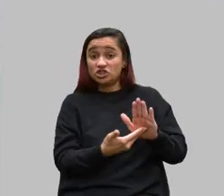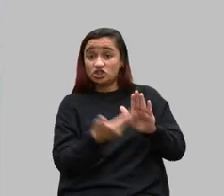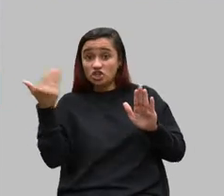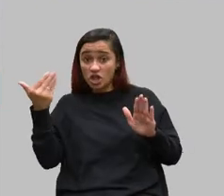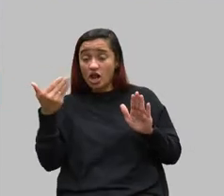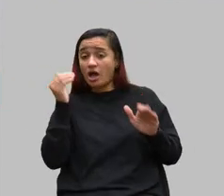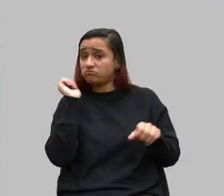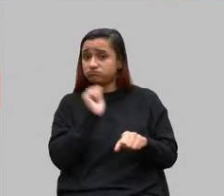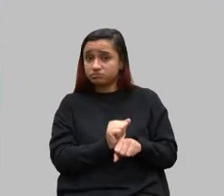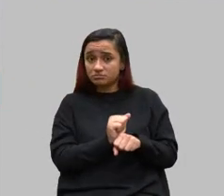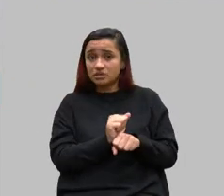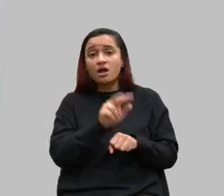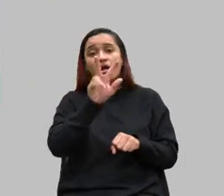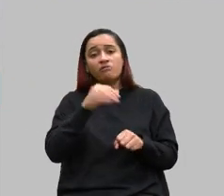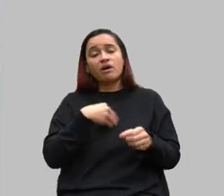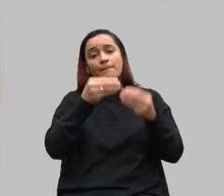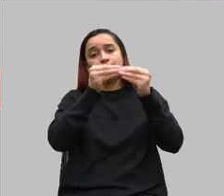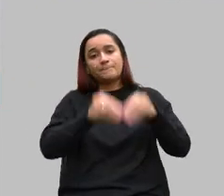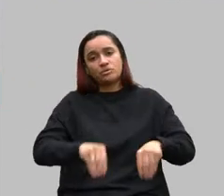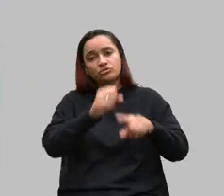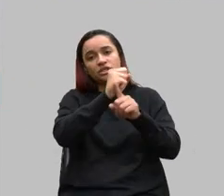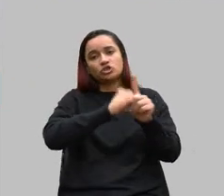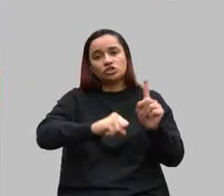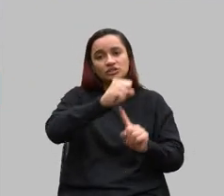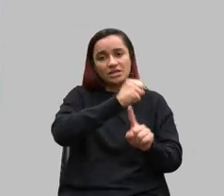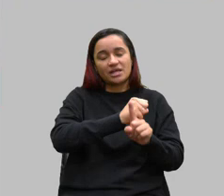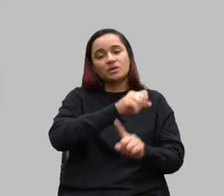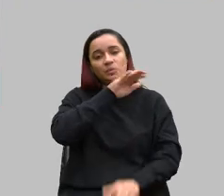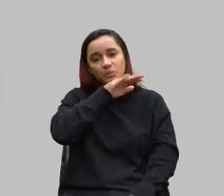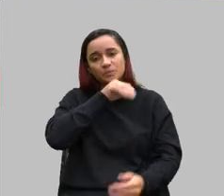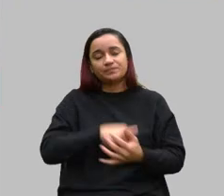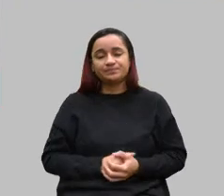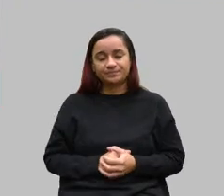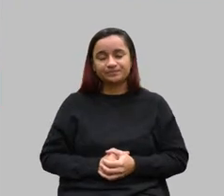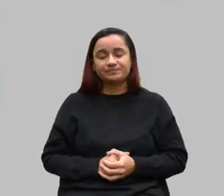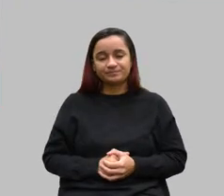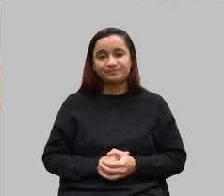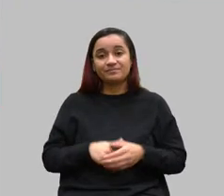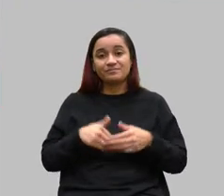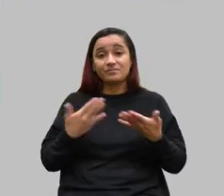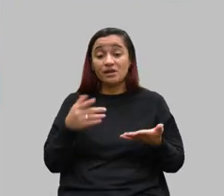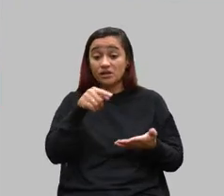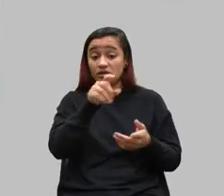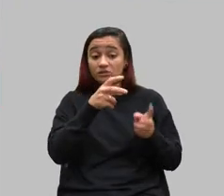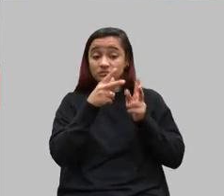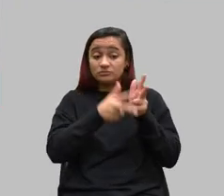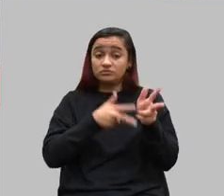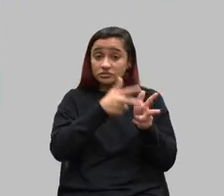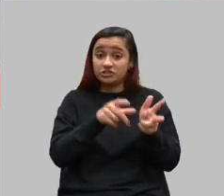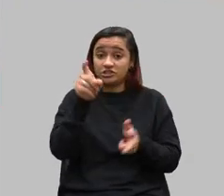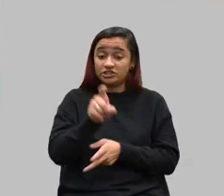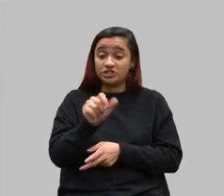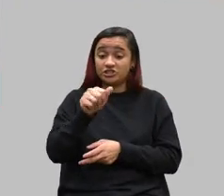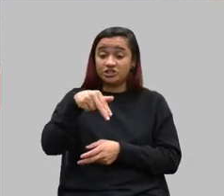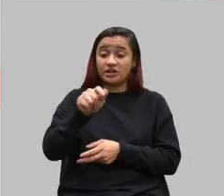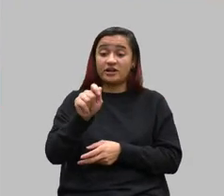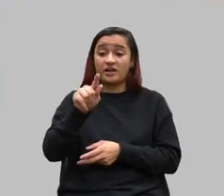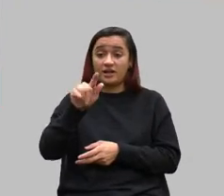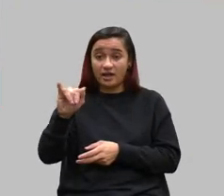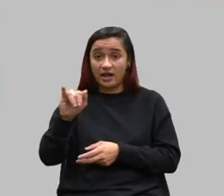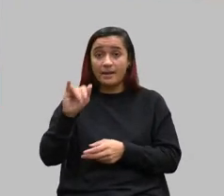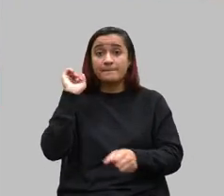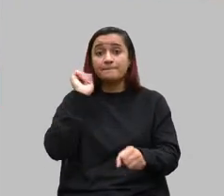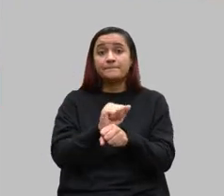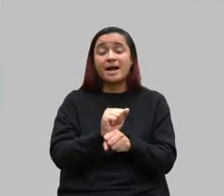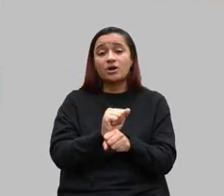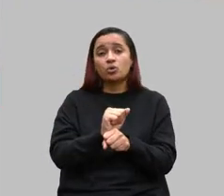causará Impacto social negativo o Shangai parou de circular em dezembro de